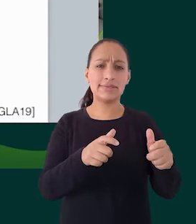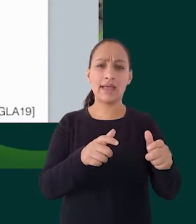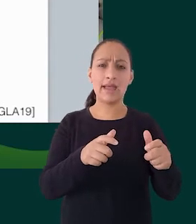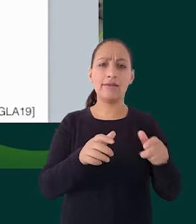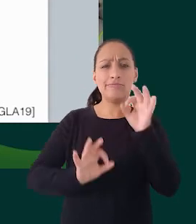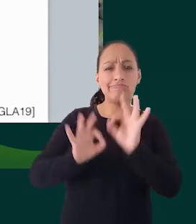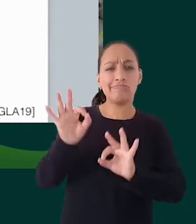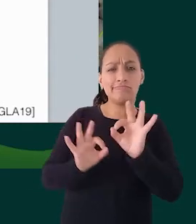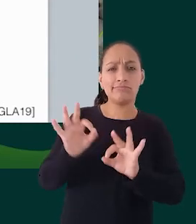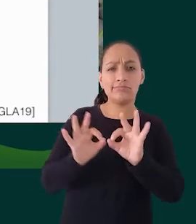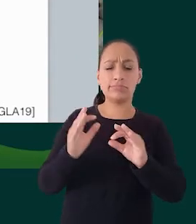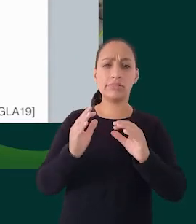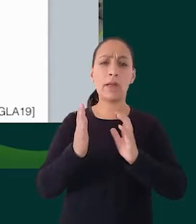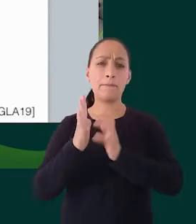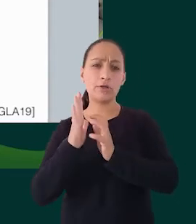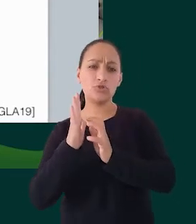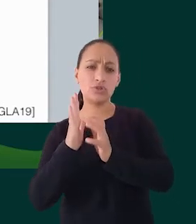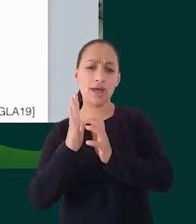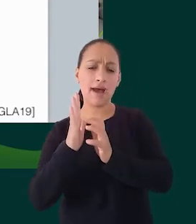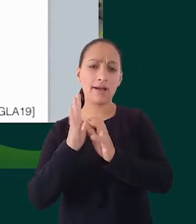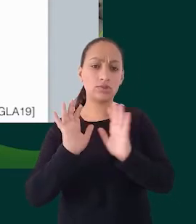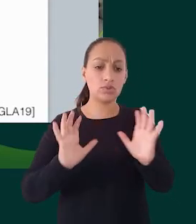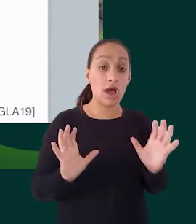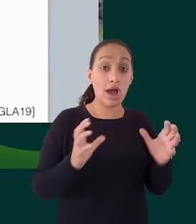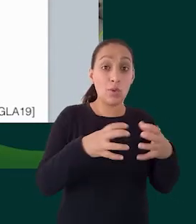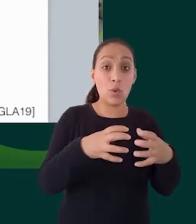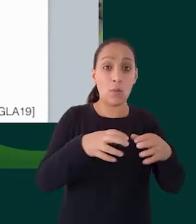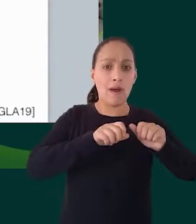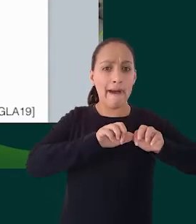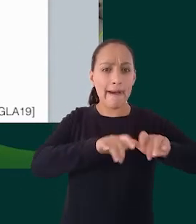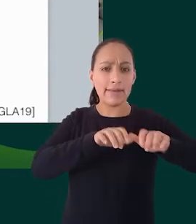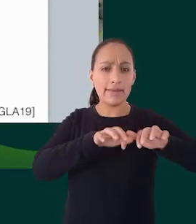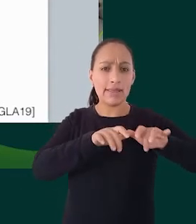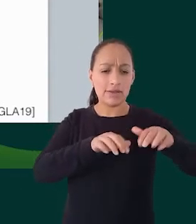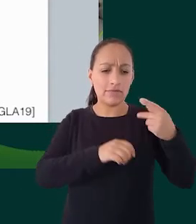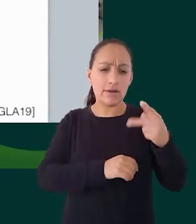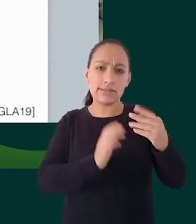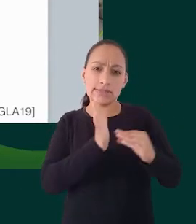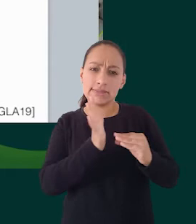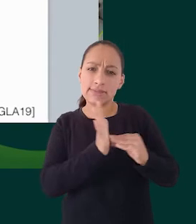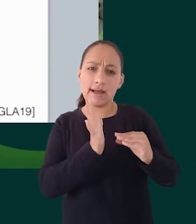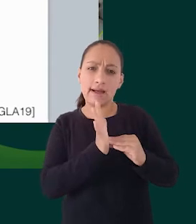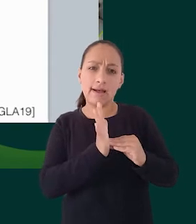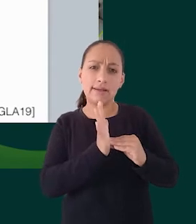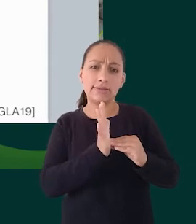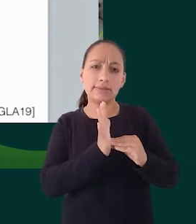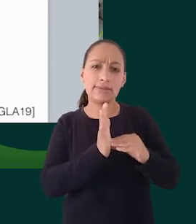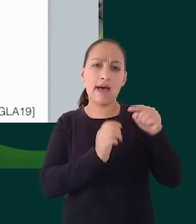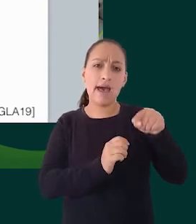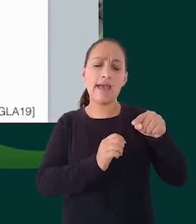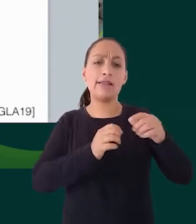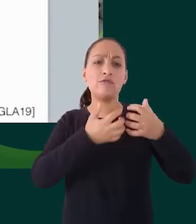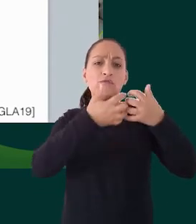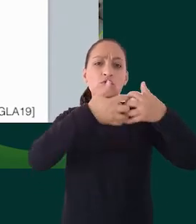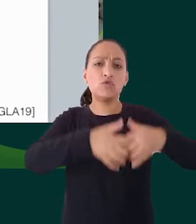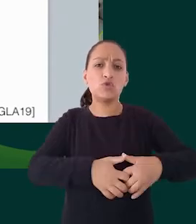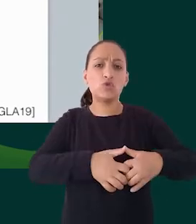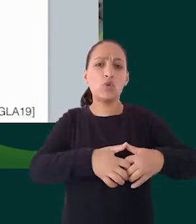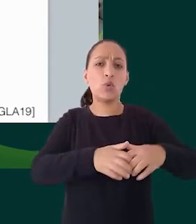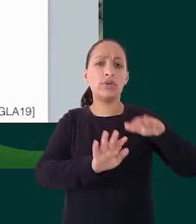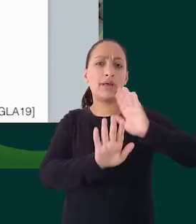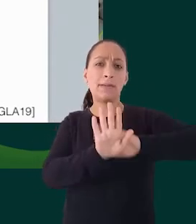bancos de dados sobre esses dados, ou agrupa em arquivos esses dados. Ele funciona atrás das cenas, como a